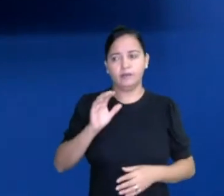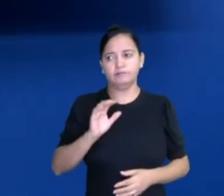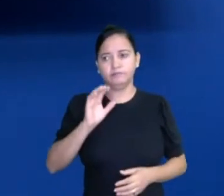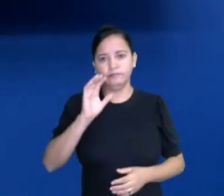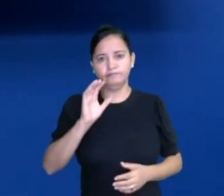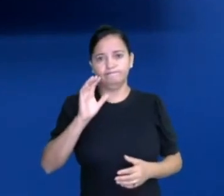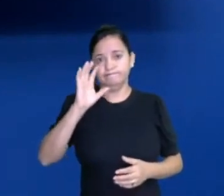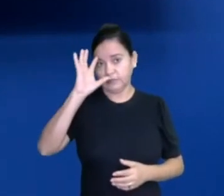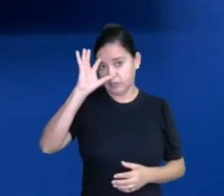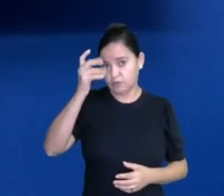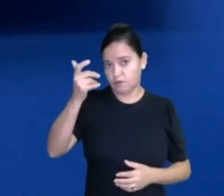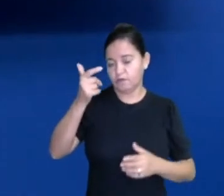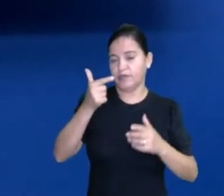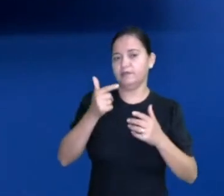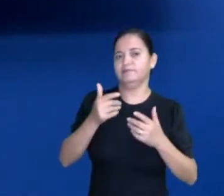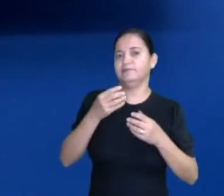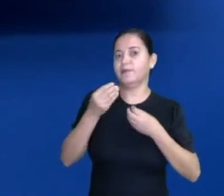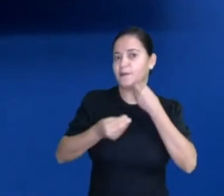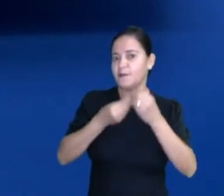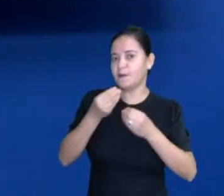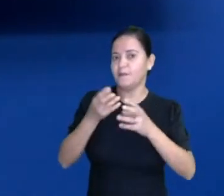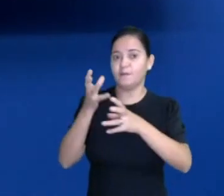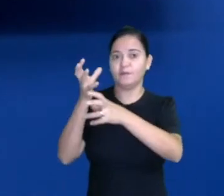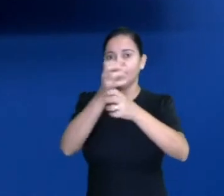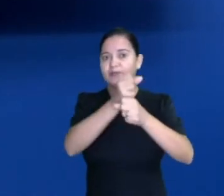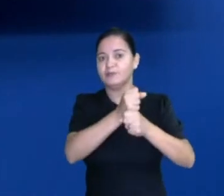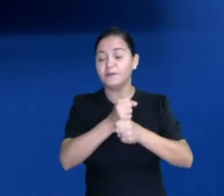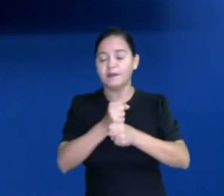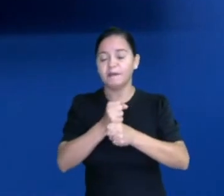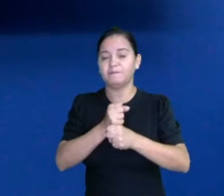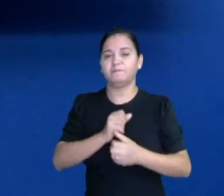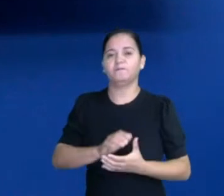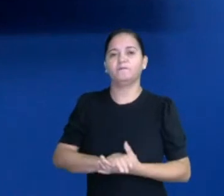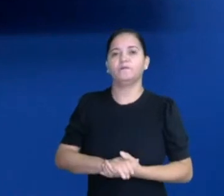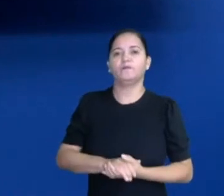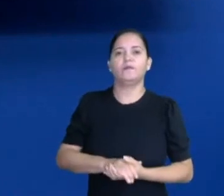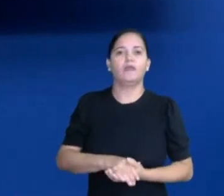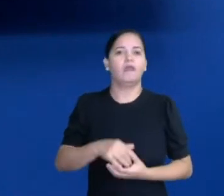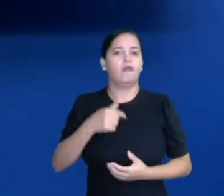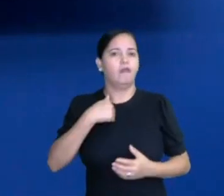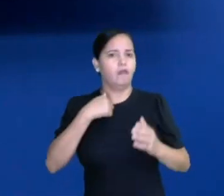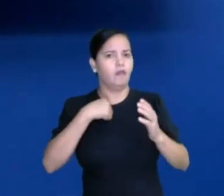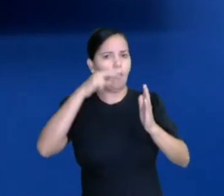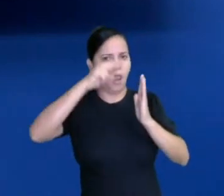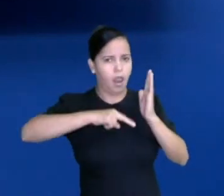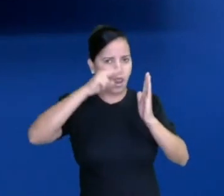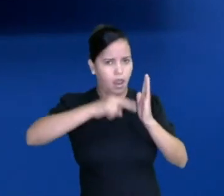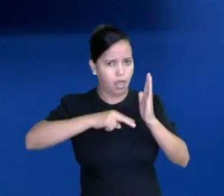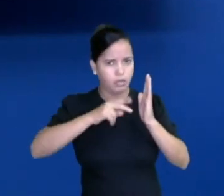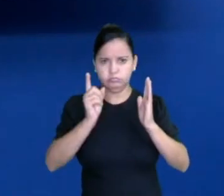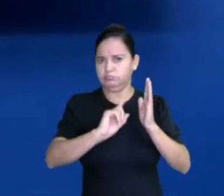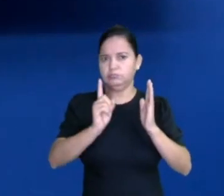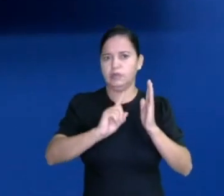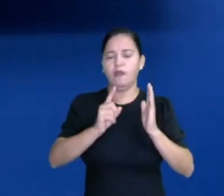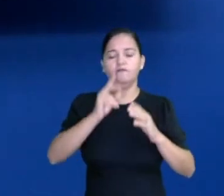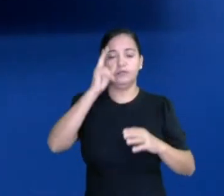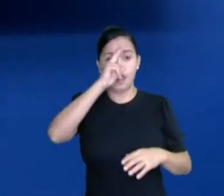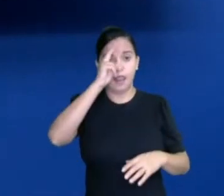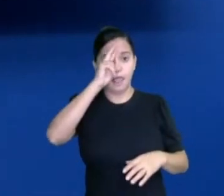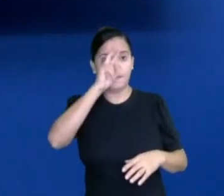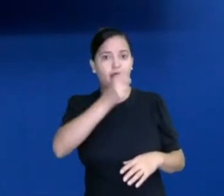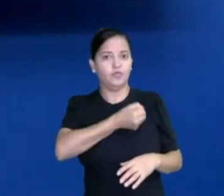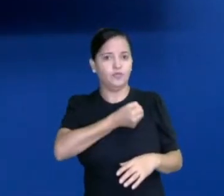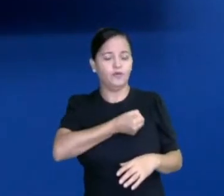nosso problema. Primeiramente, para a gente solucionar o nosso problema, eu não vou precisar ler, a gente já gravou aí, guardou os números, e eu sei que